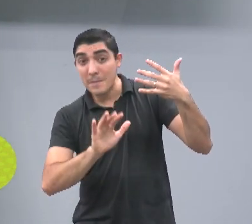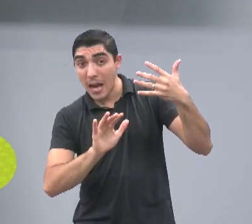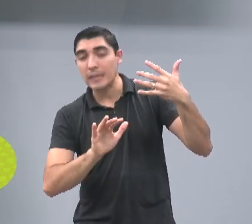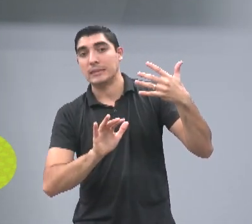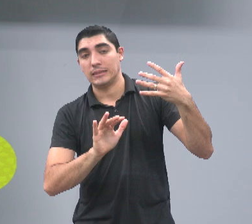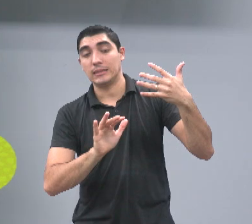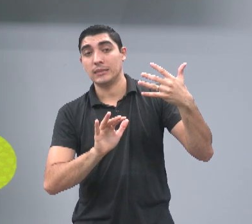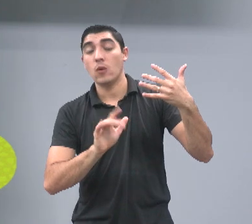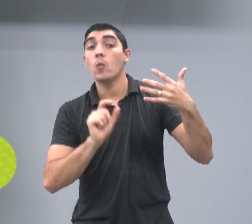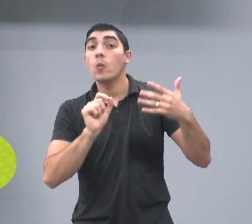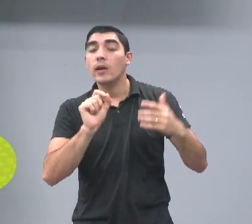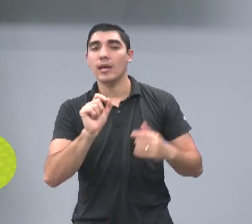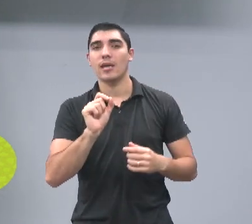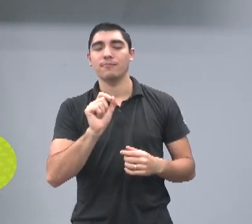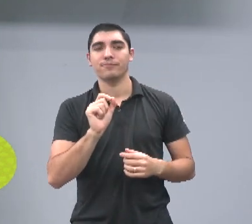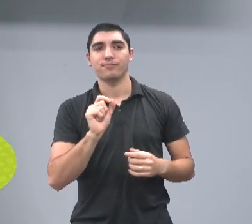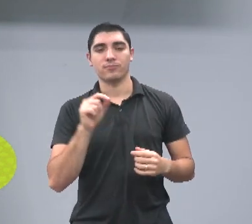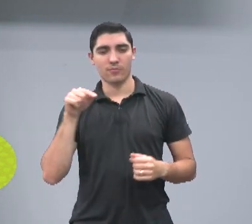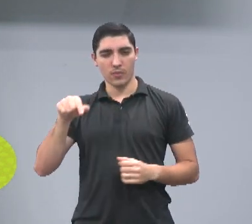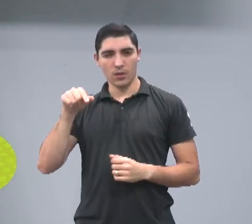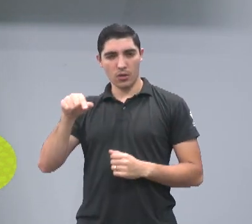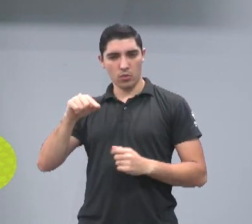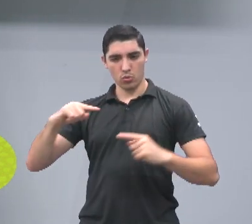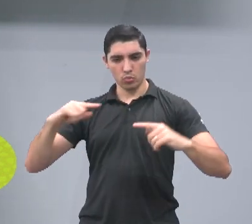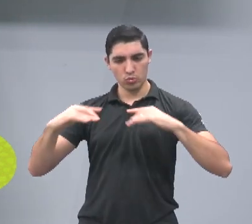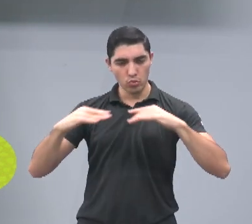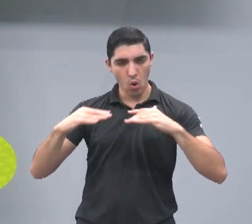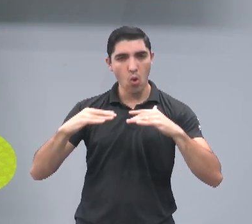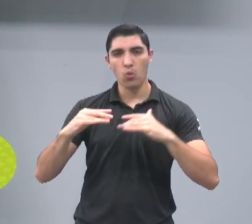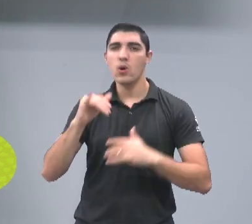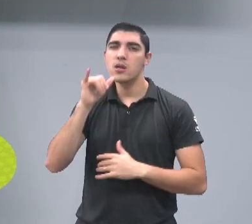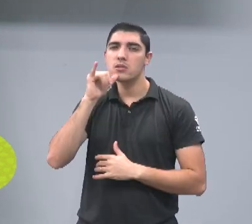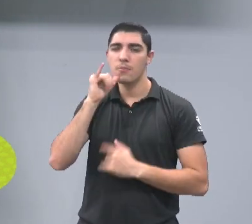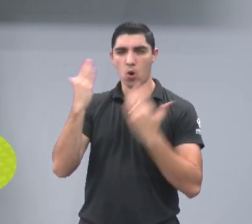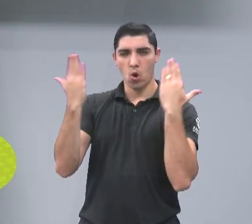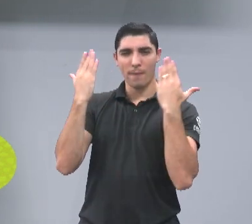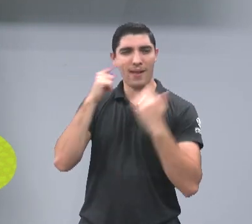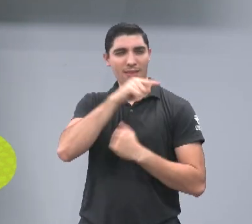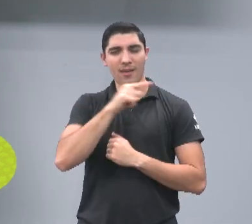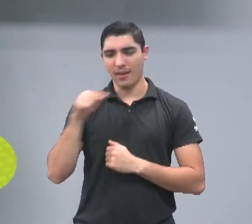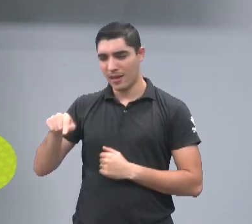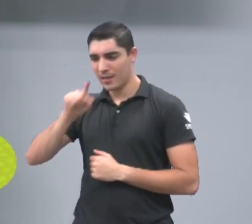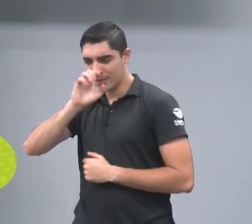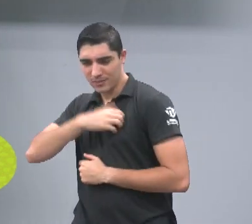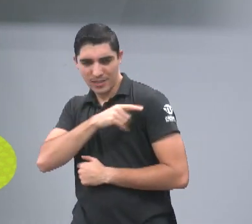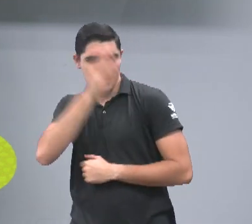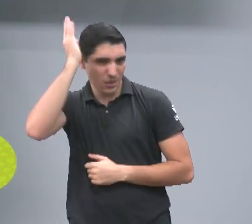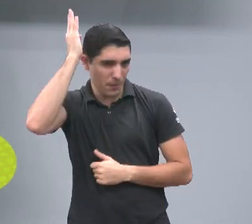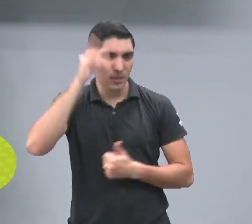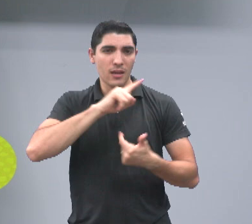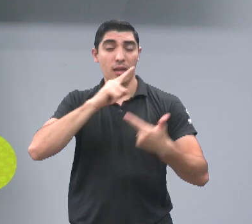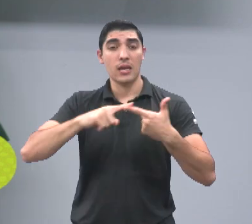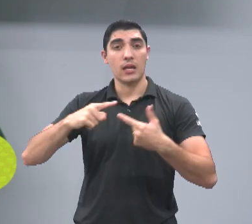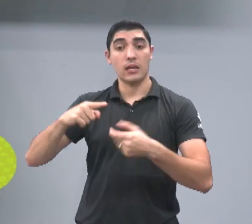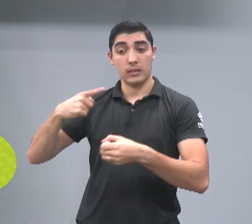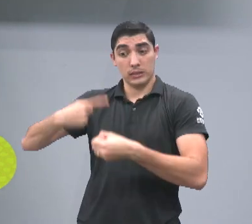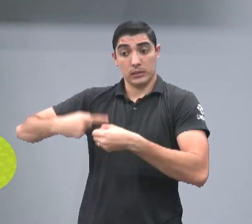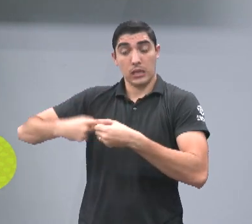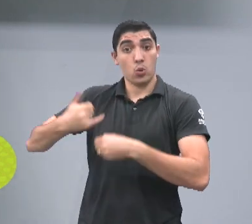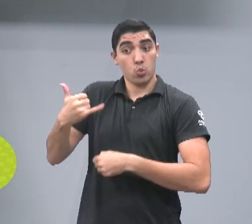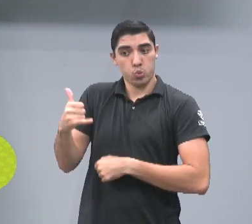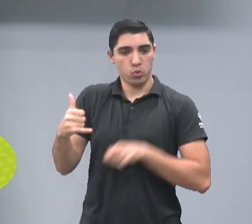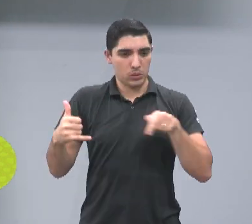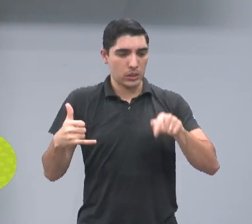que os jogos do São José, tirando o primeiro tempo contra o Taubaté e tirando o jogo contra o Ituano, que o Ituano é um adversário forte e o São